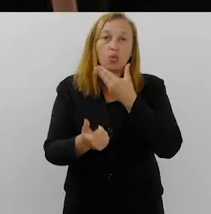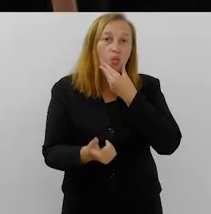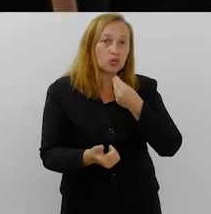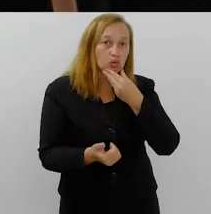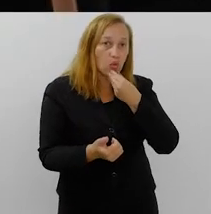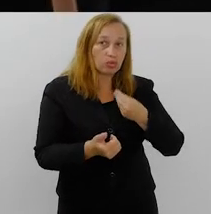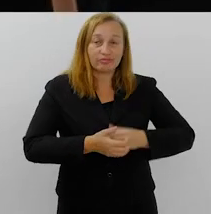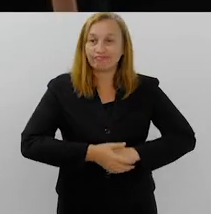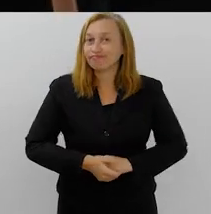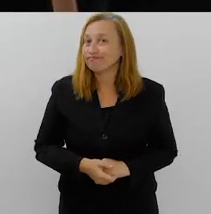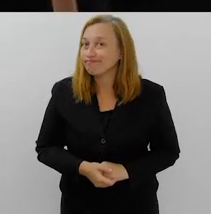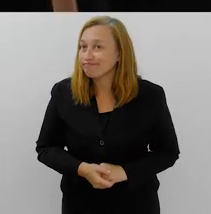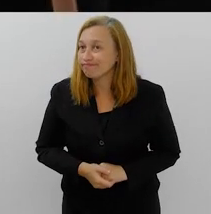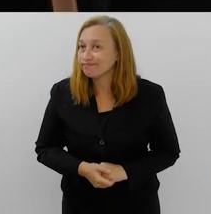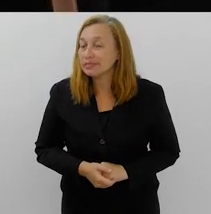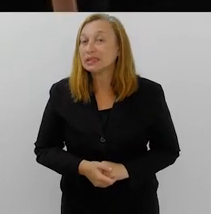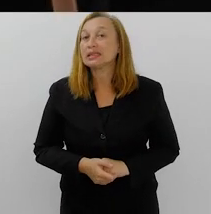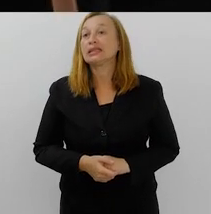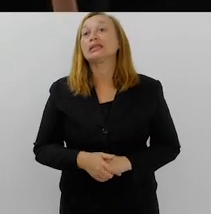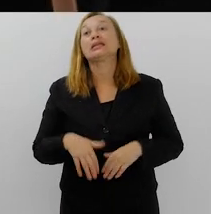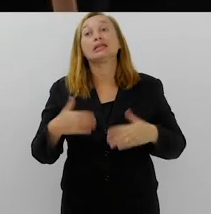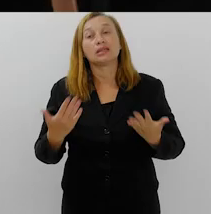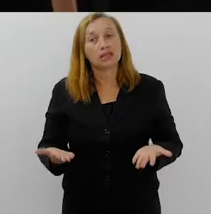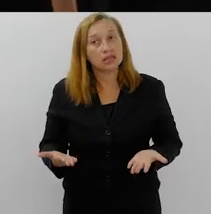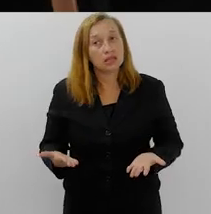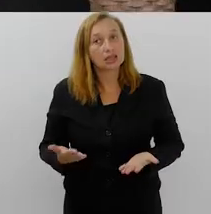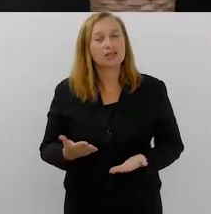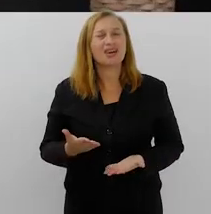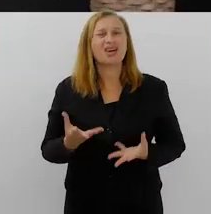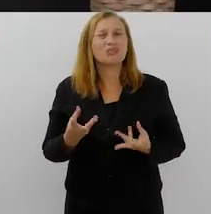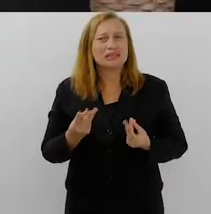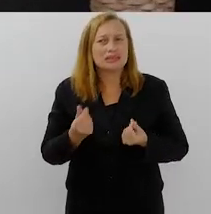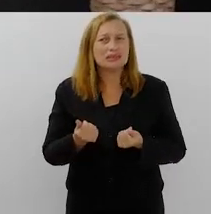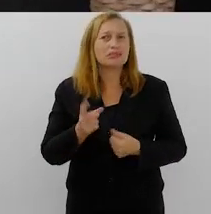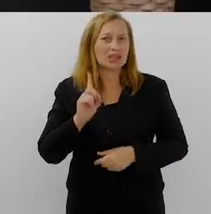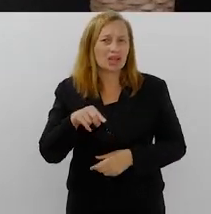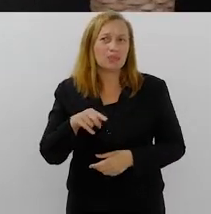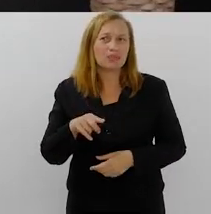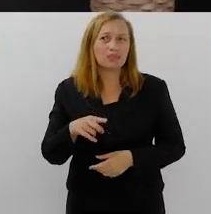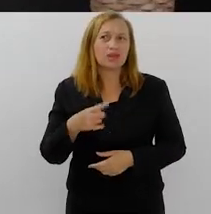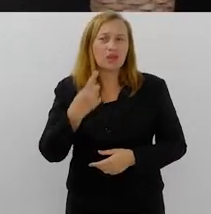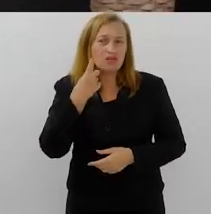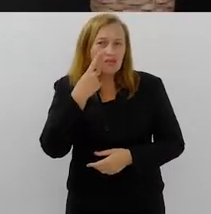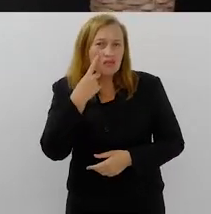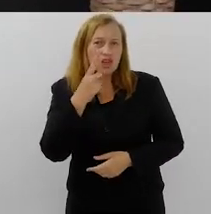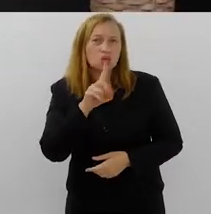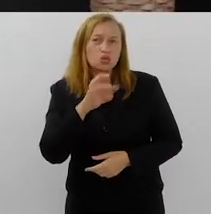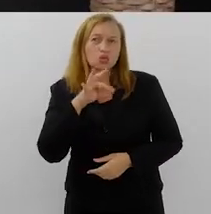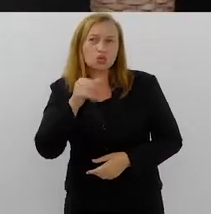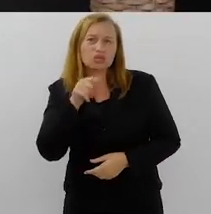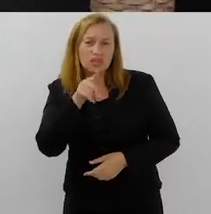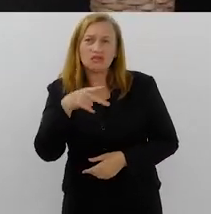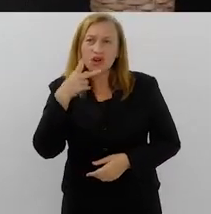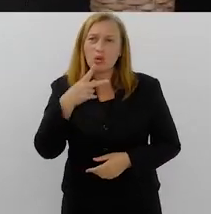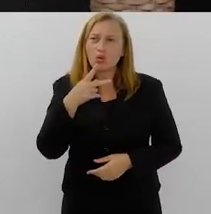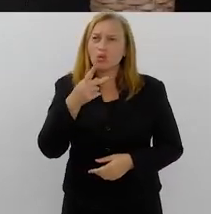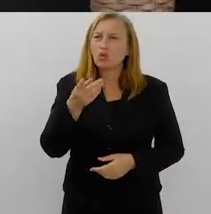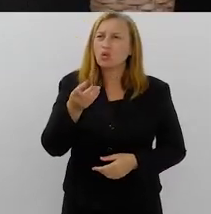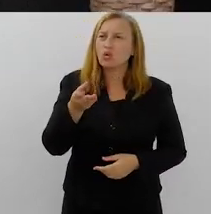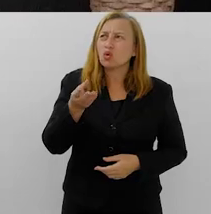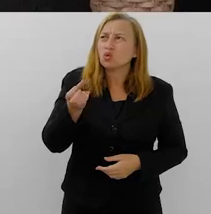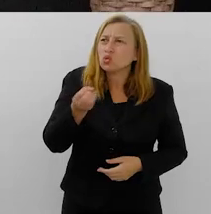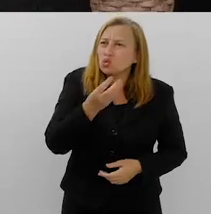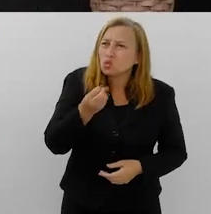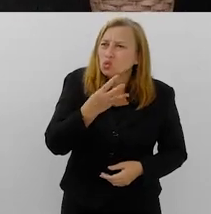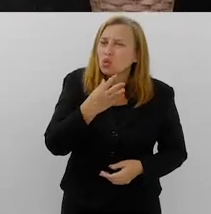maridos estão acompanhando então isso isso é algo muito delicado e é pegando isso e recentemente